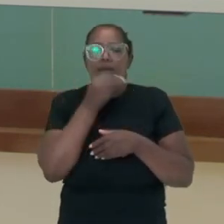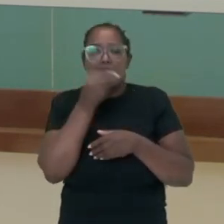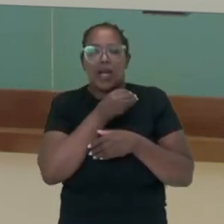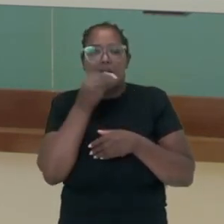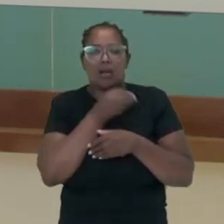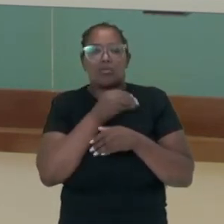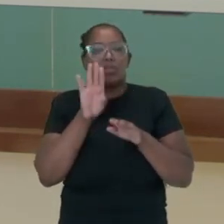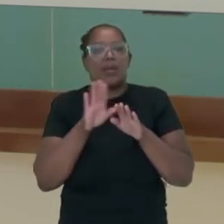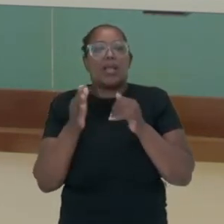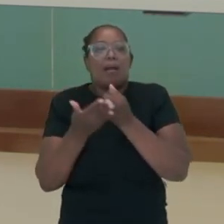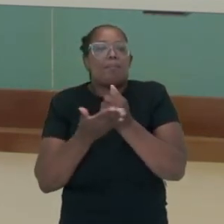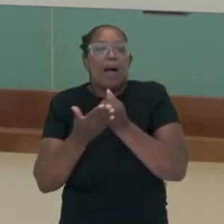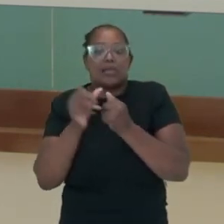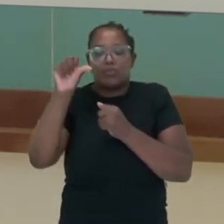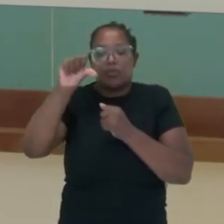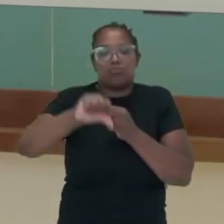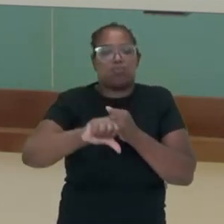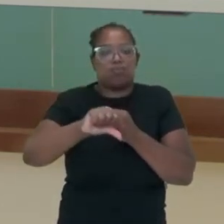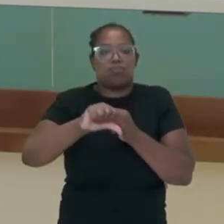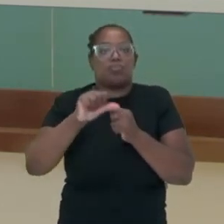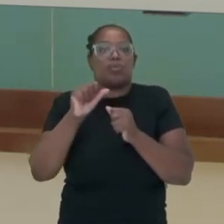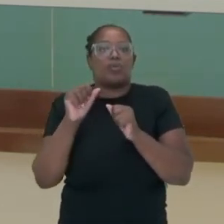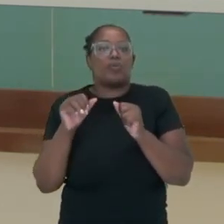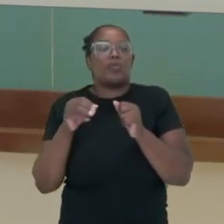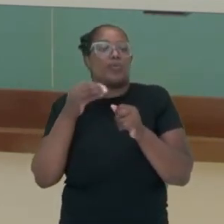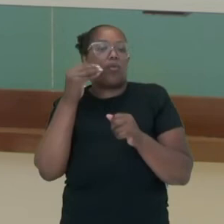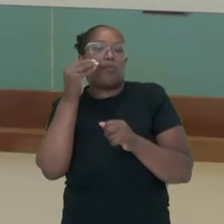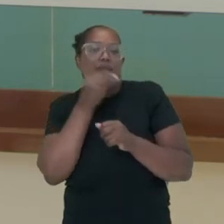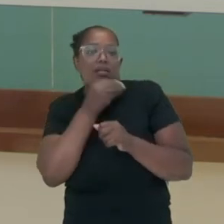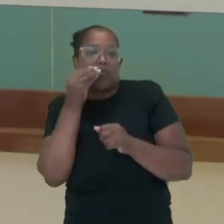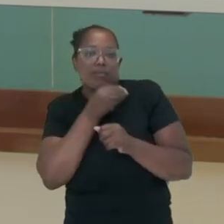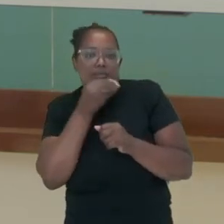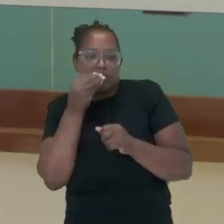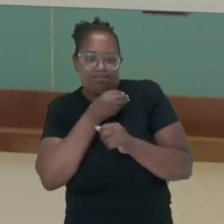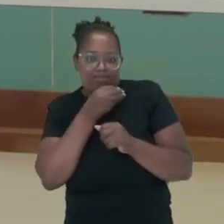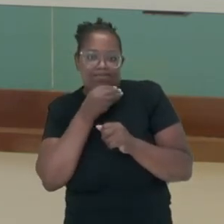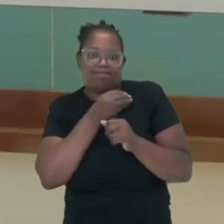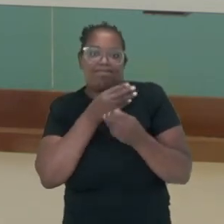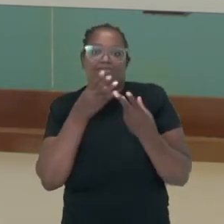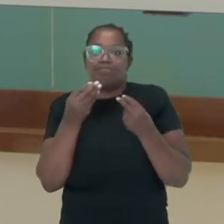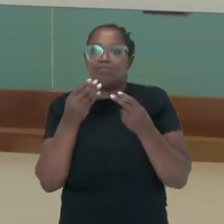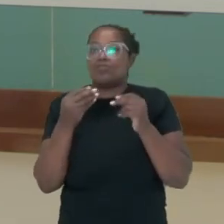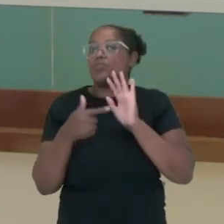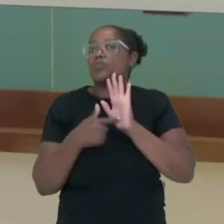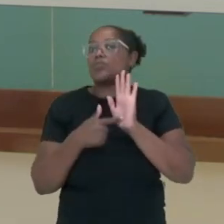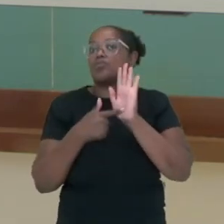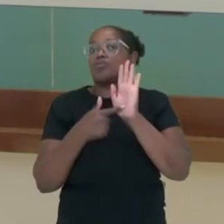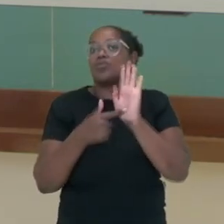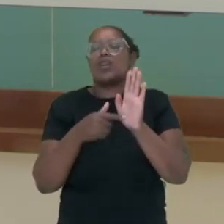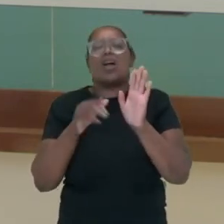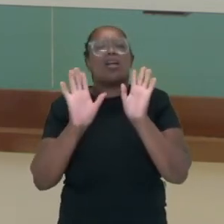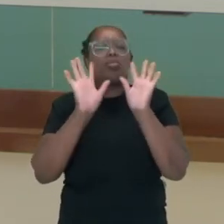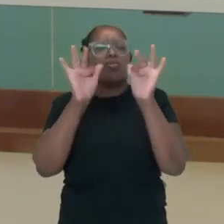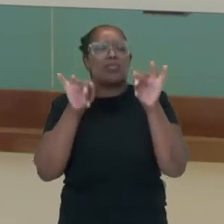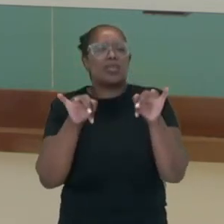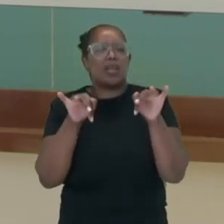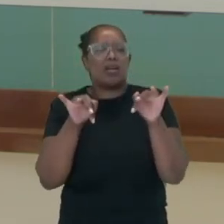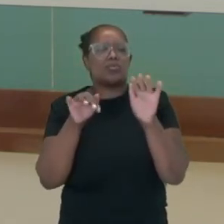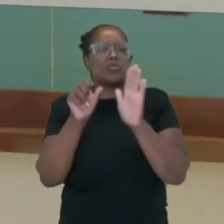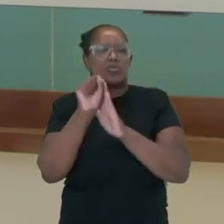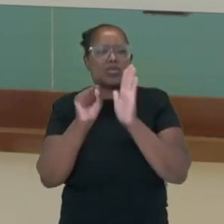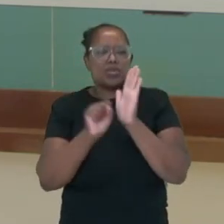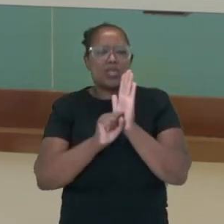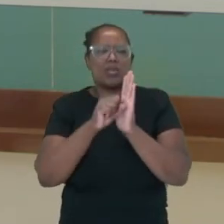de sustentação. Essa base de sustentação enfraquecida começou a ficar nítida quando, no finalzinho da década de 90,